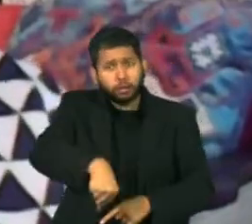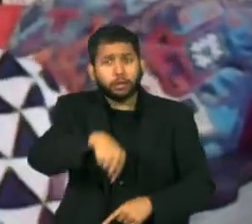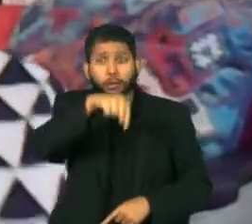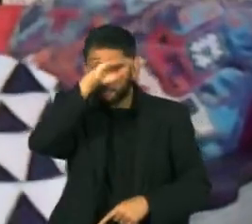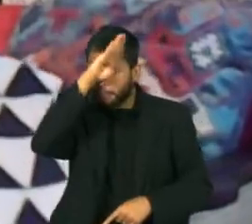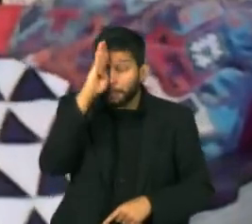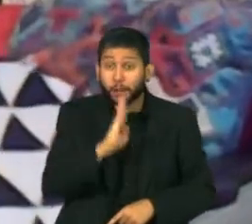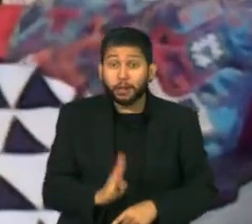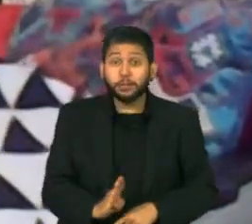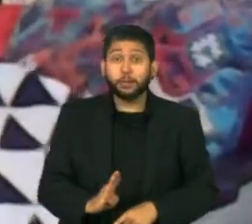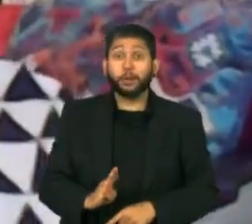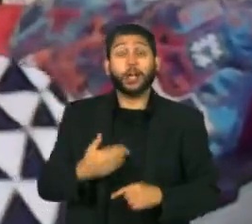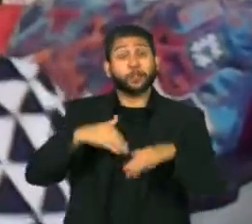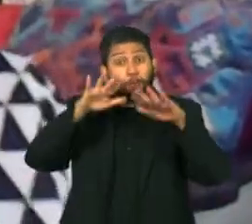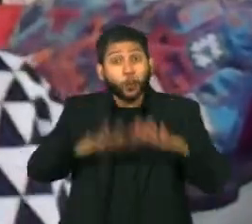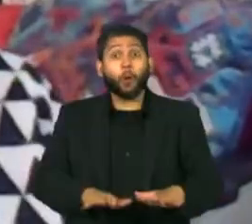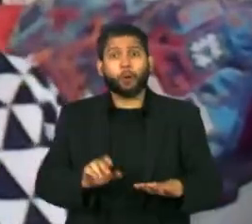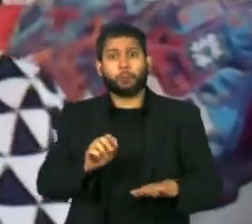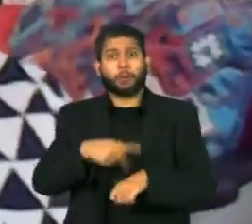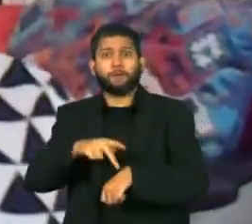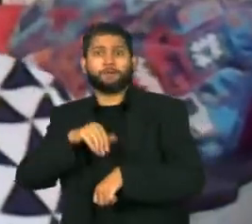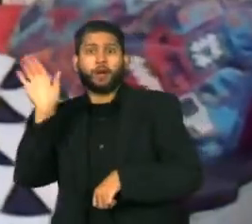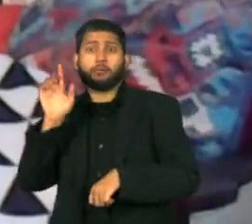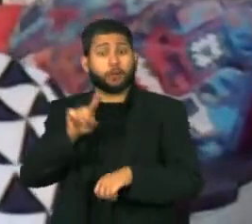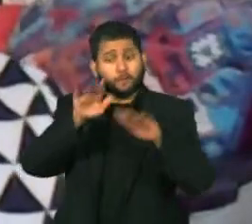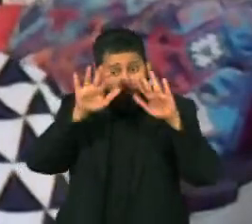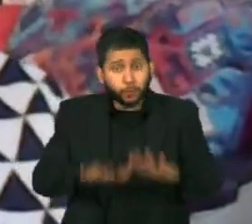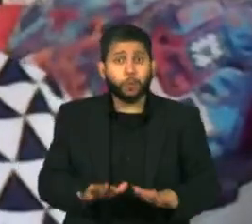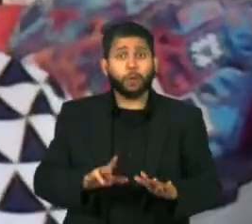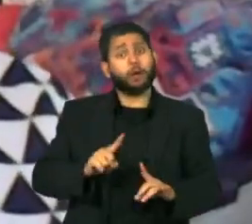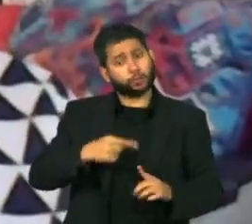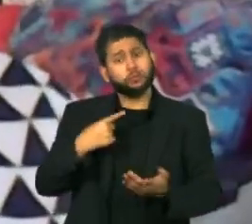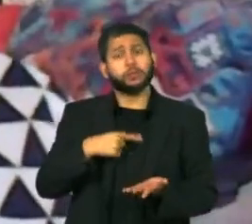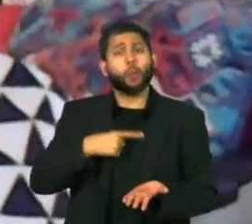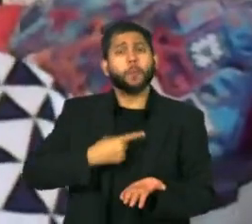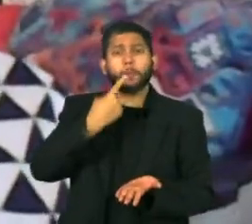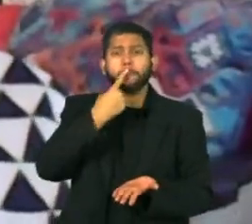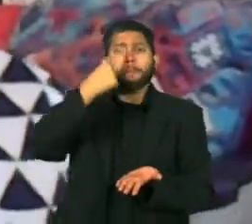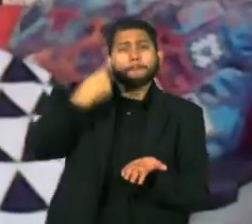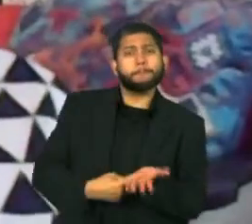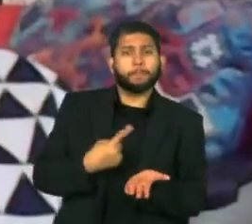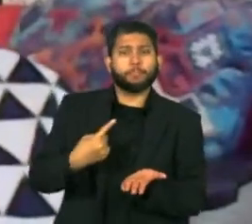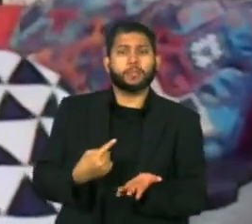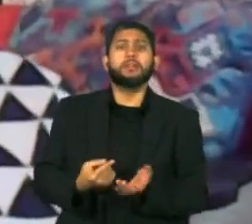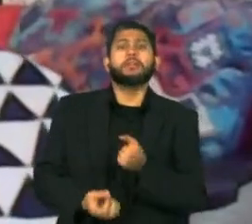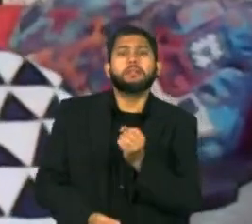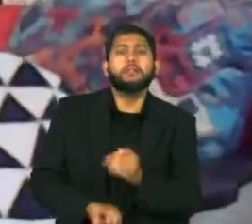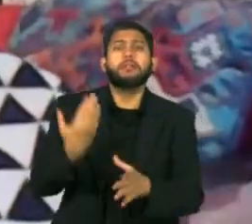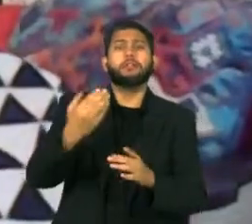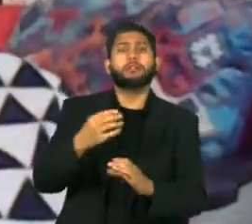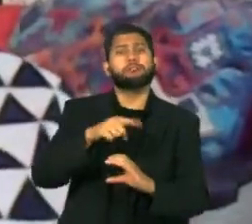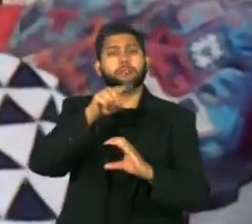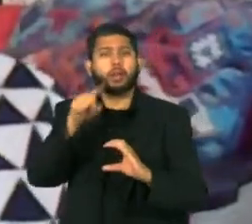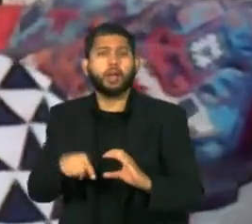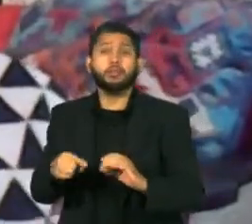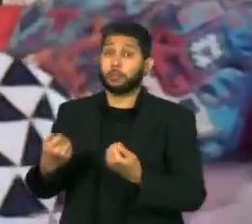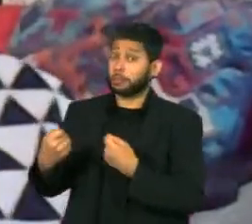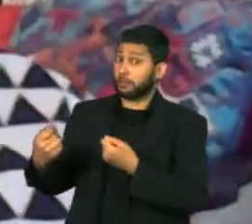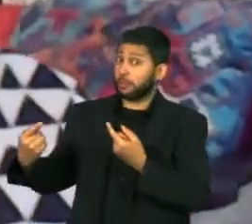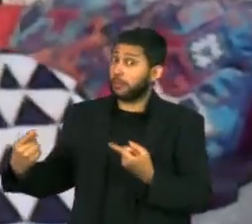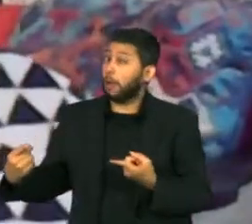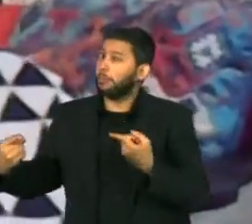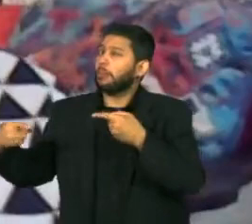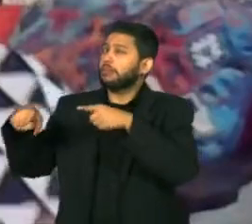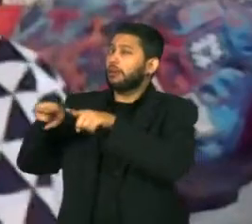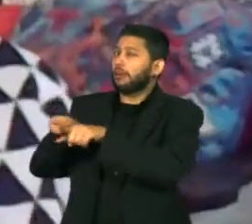Nós estamos no Brasil, nós optamos por aqui ficar. Então, o nosso compromisso é produzir, não só produzir com acordos